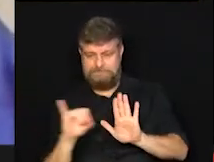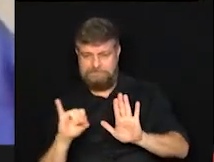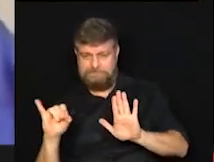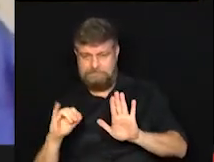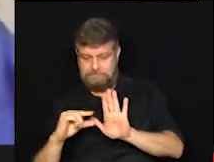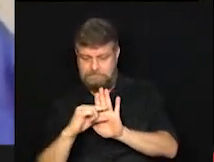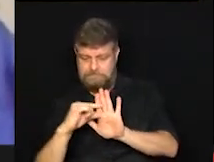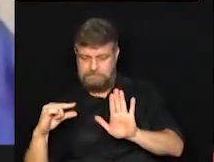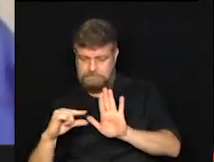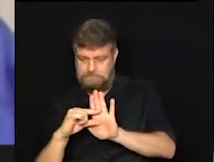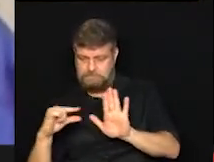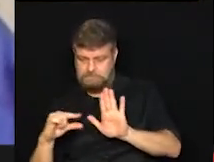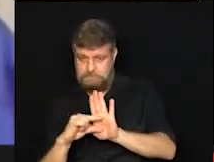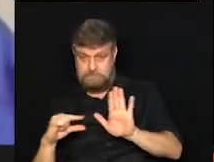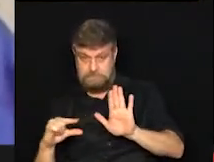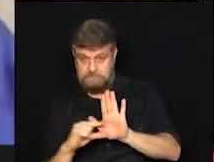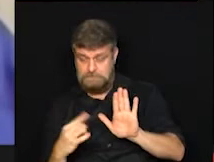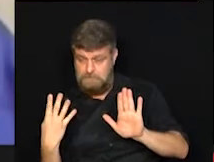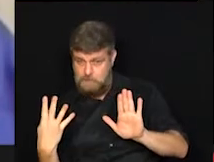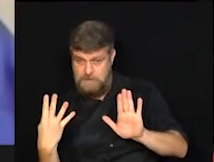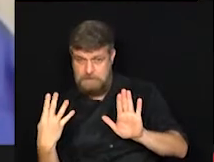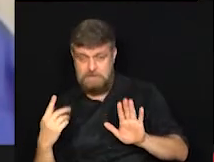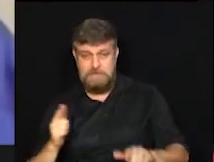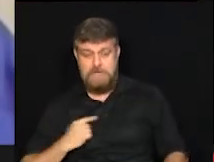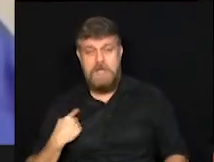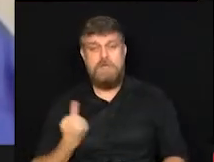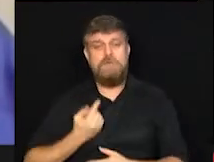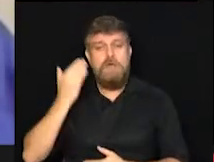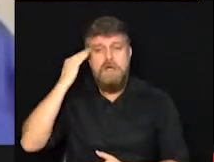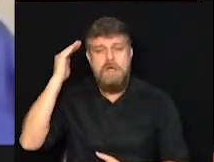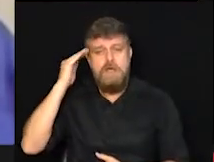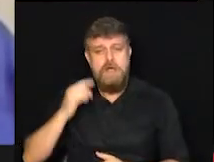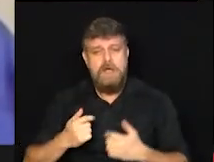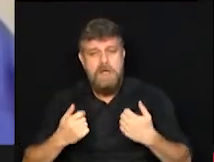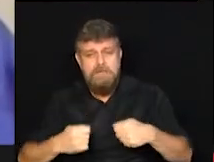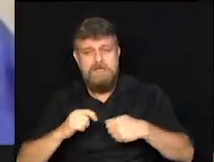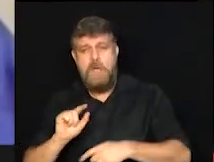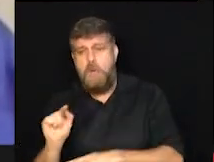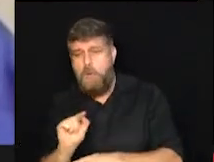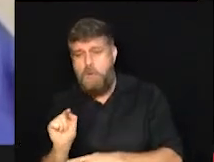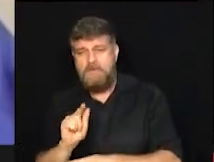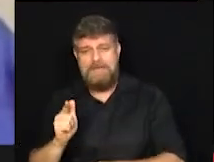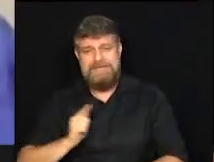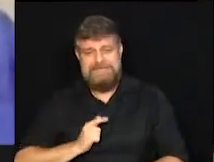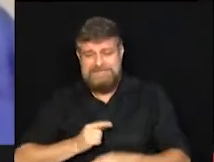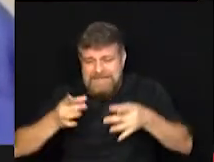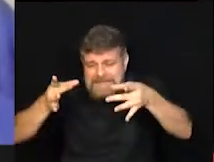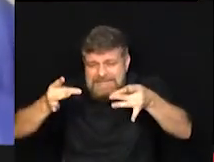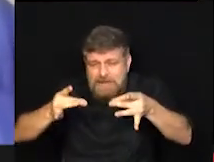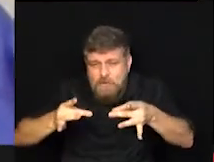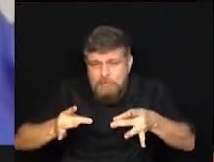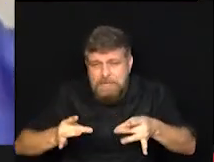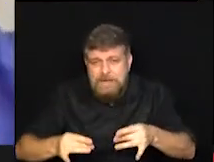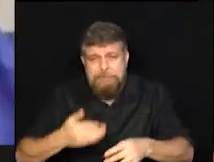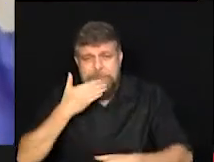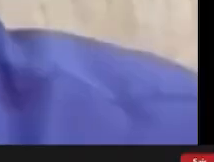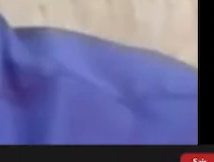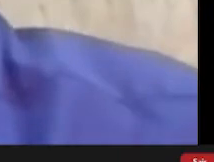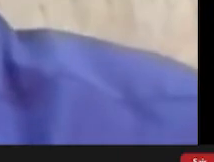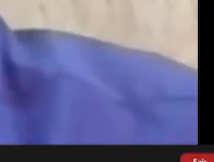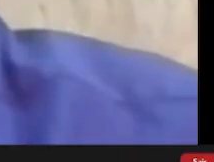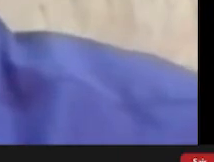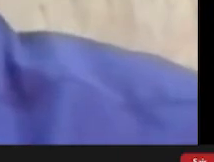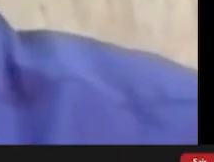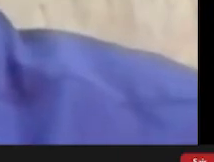e nós entendemos que é necessário detalhar melhor a questão da receita,